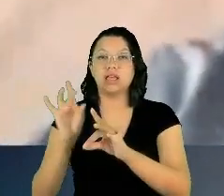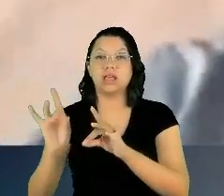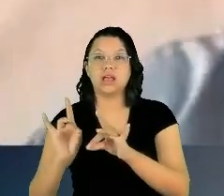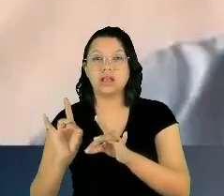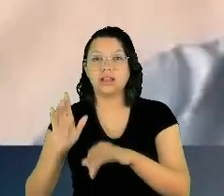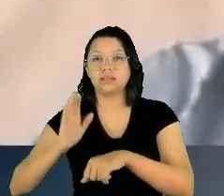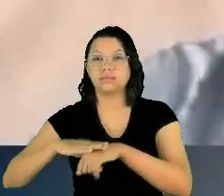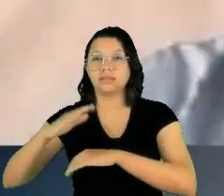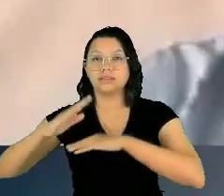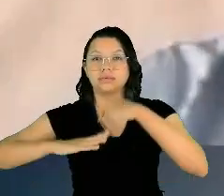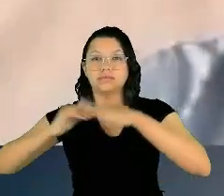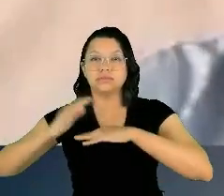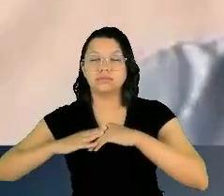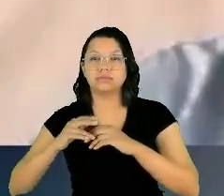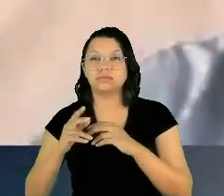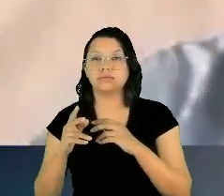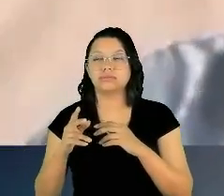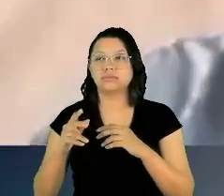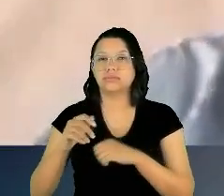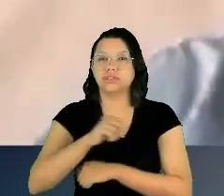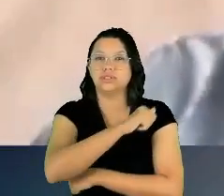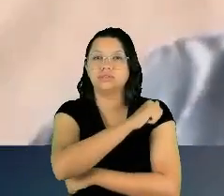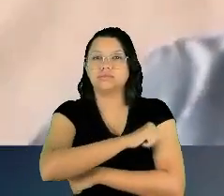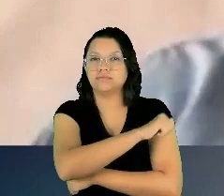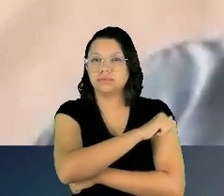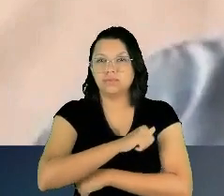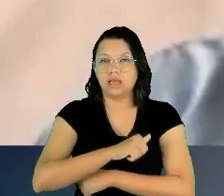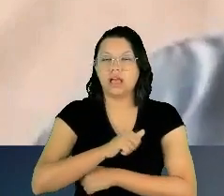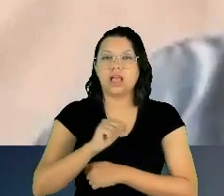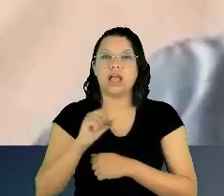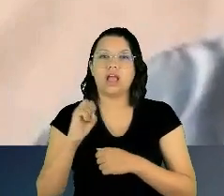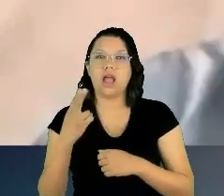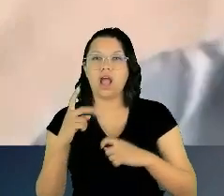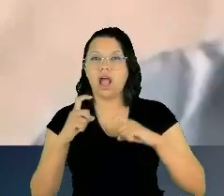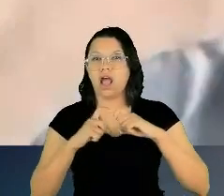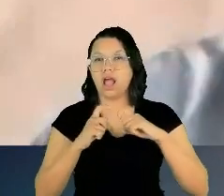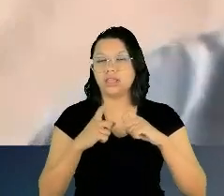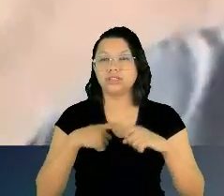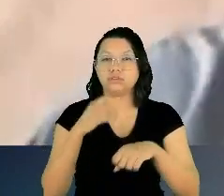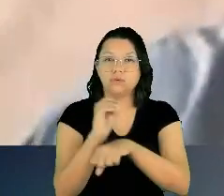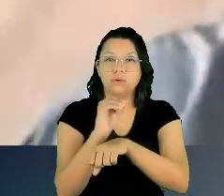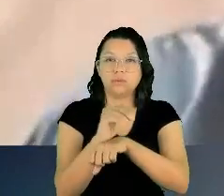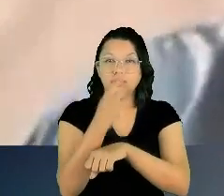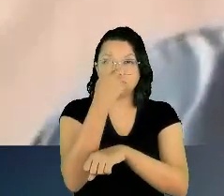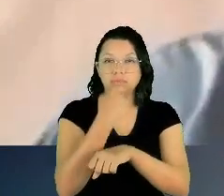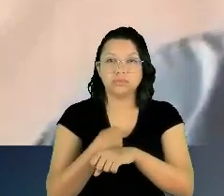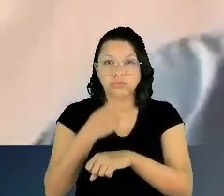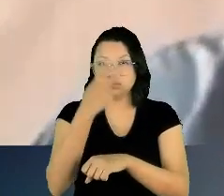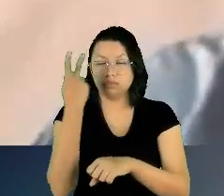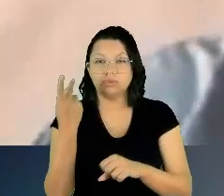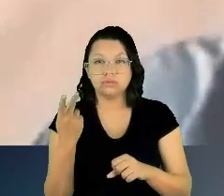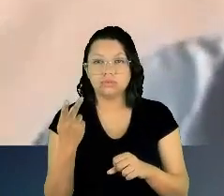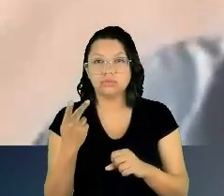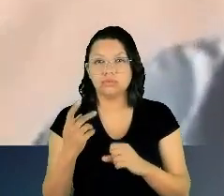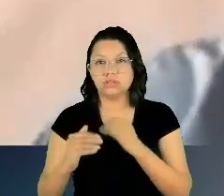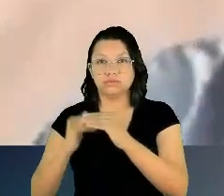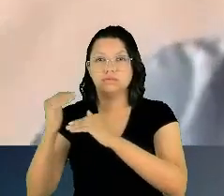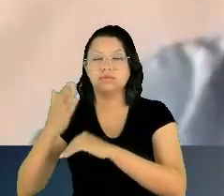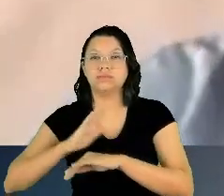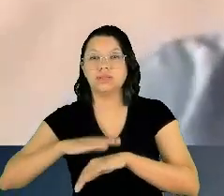mulheres preferia profissões como enfermagem ou medicina, em que você tinha um cuidado pessoal com as pessoas, quer